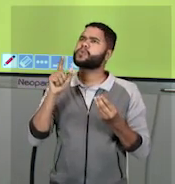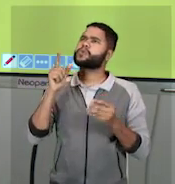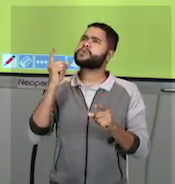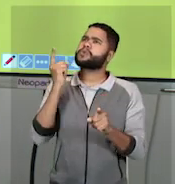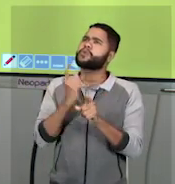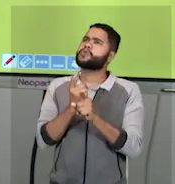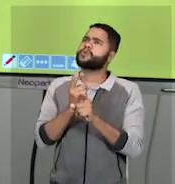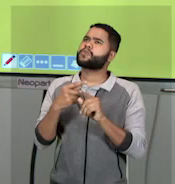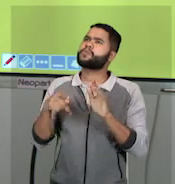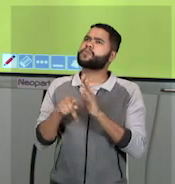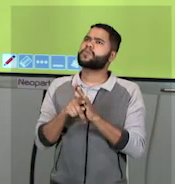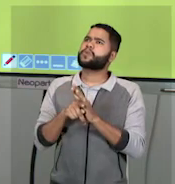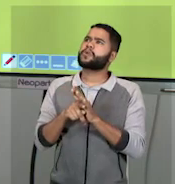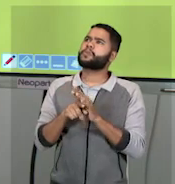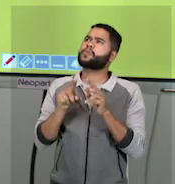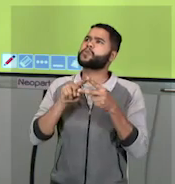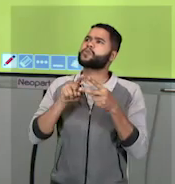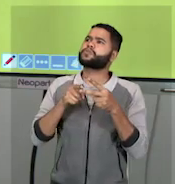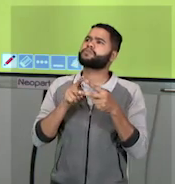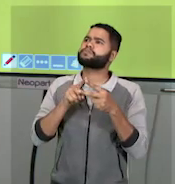valor dos ângulos neste caso.